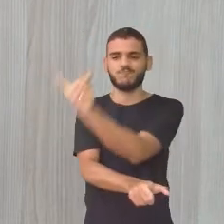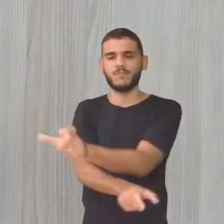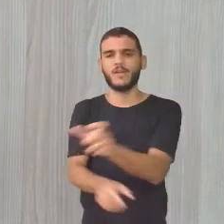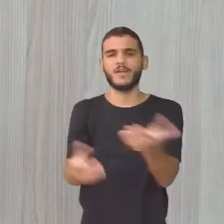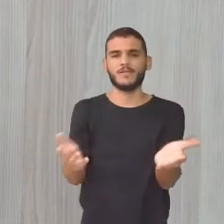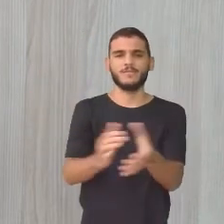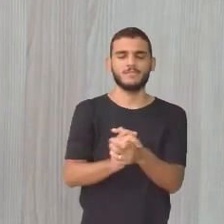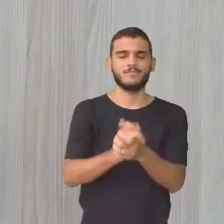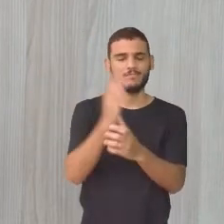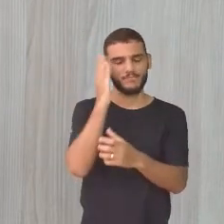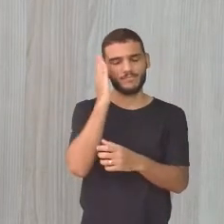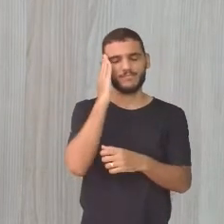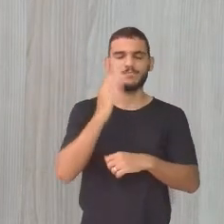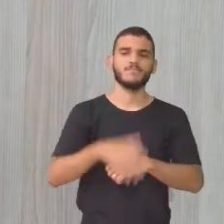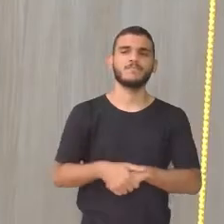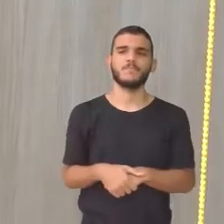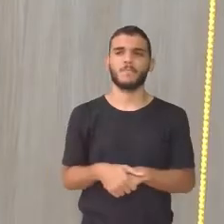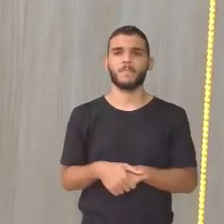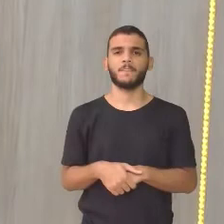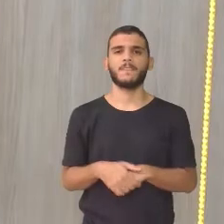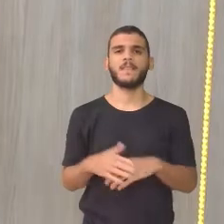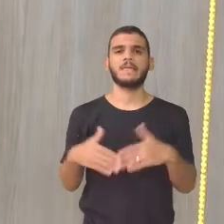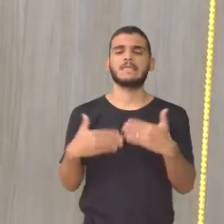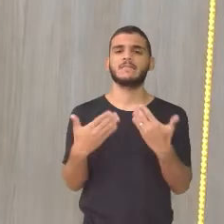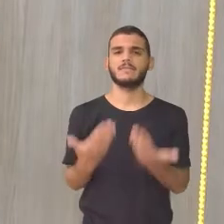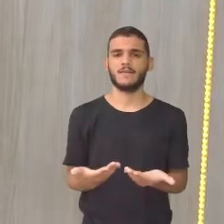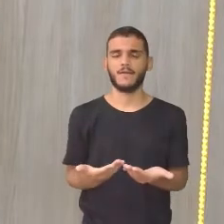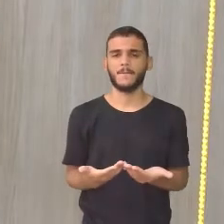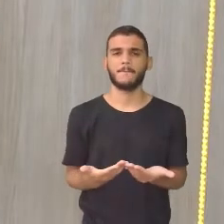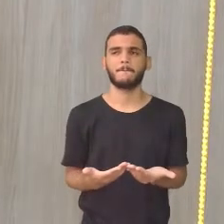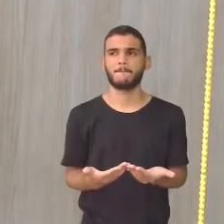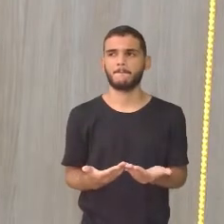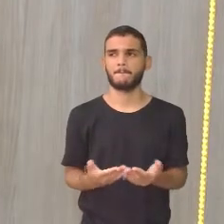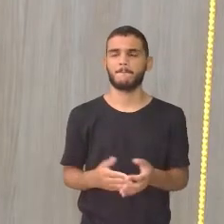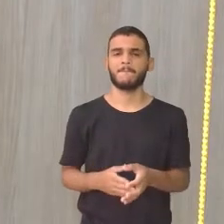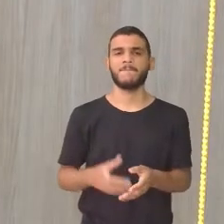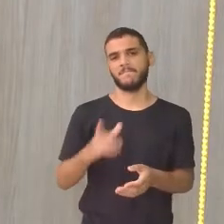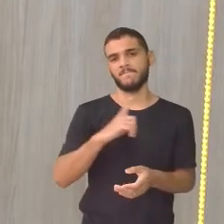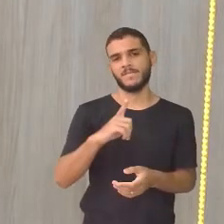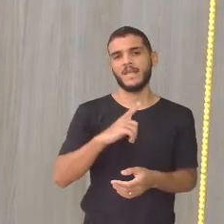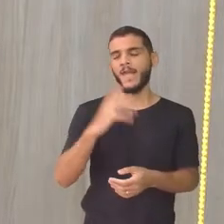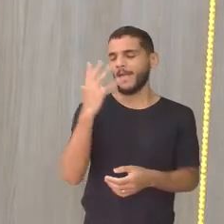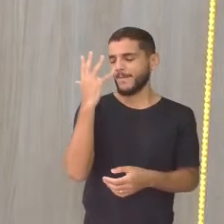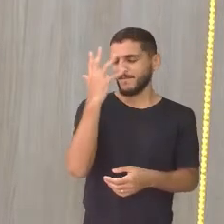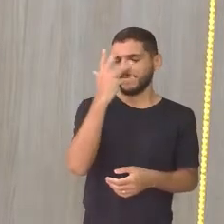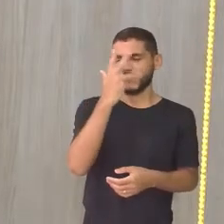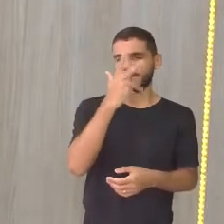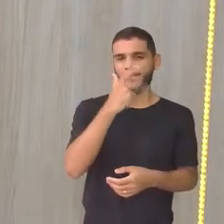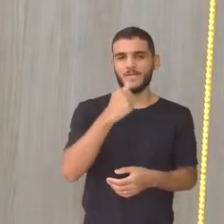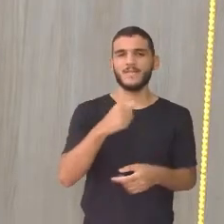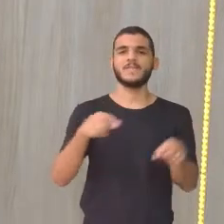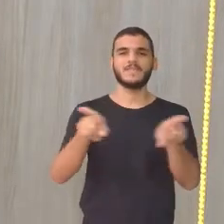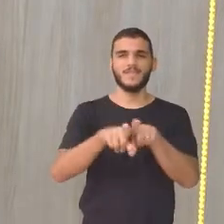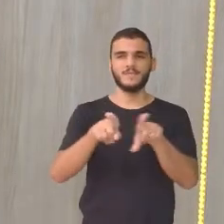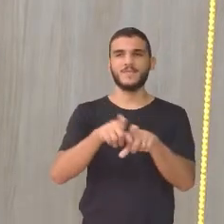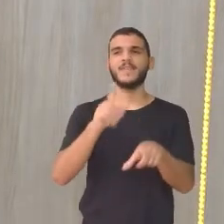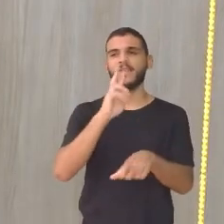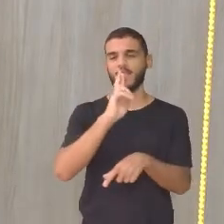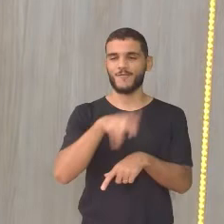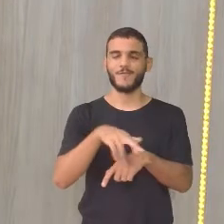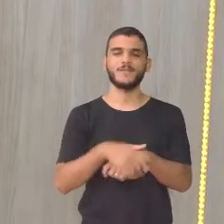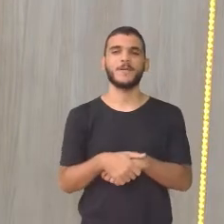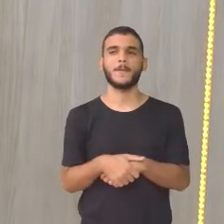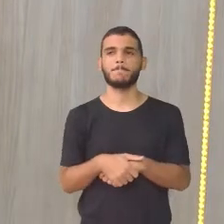está lendo, né? Então é isso. Baú do Feiticeiro tem encantamento, tem mágica, mas também tem resposta, não é